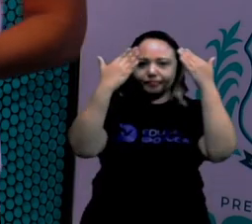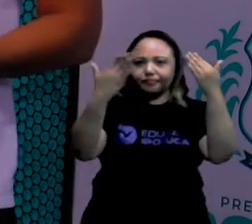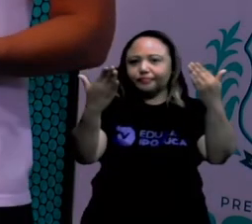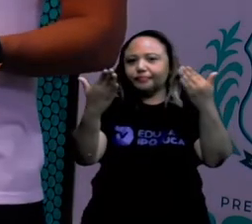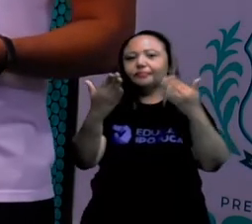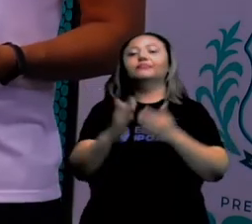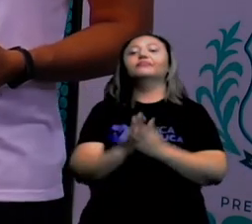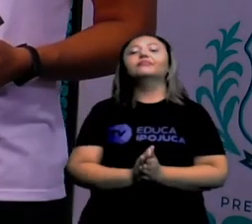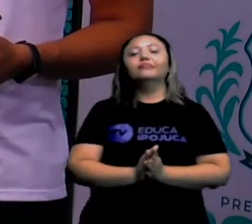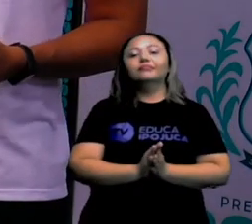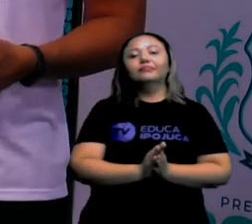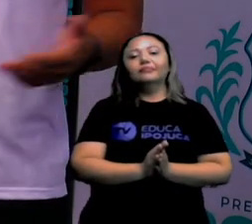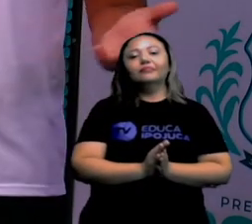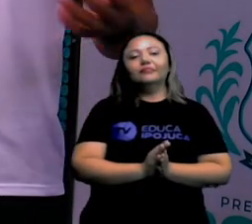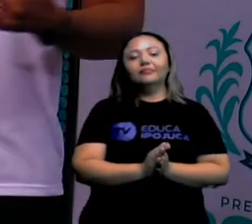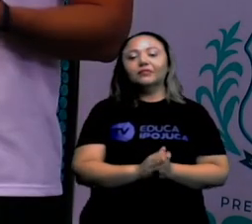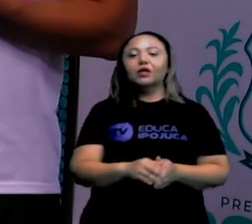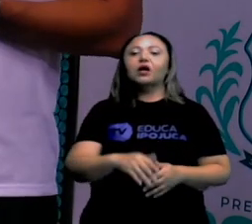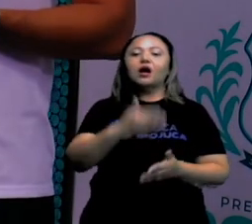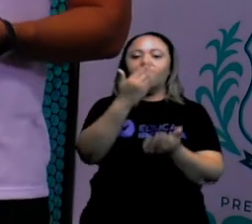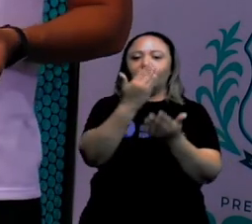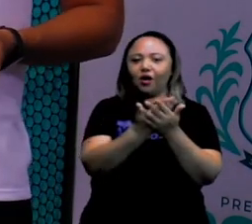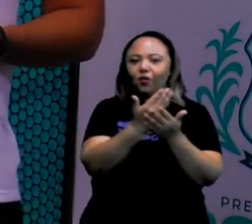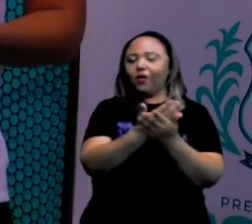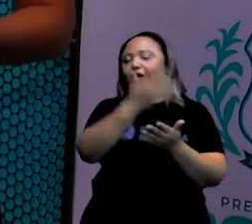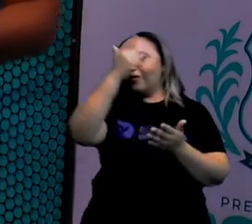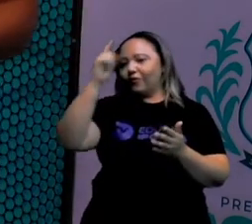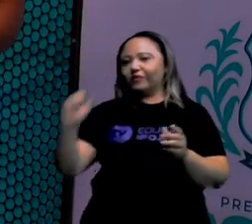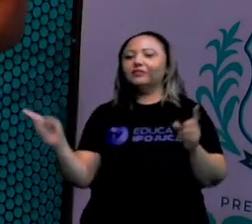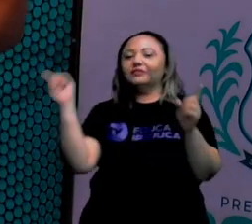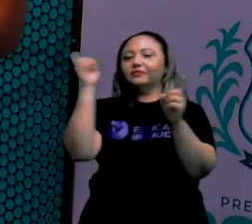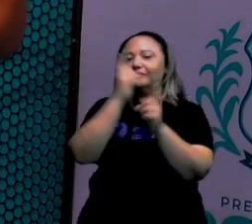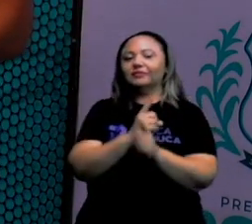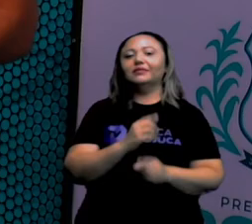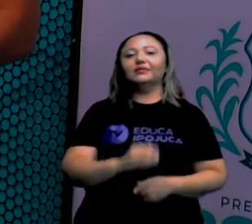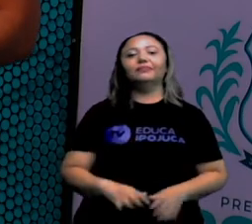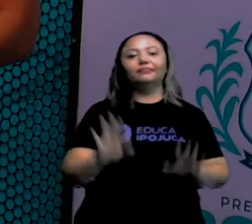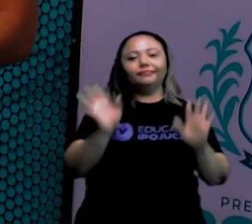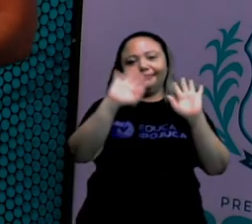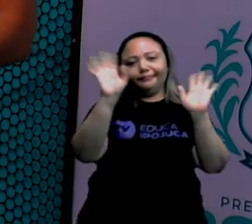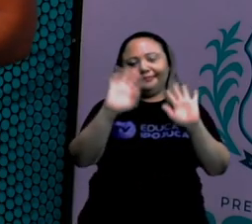A gente se encontra na nossa próxima aula. Um grande abraço e até mais.